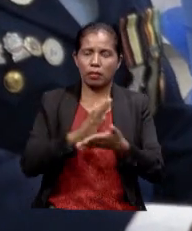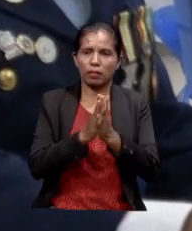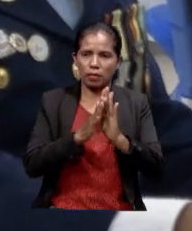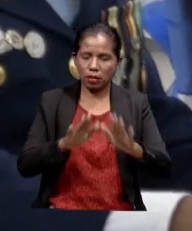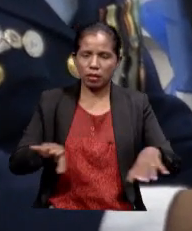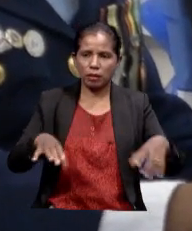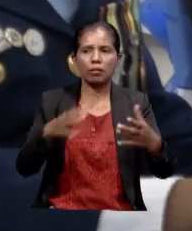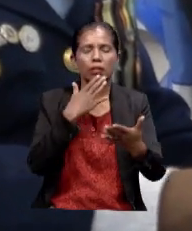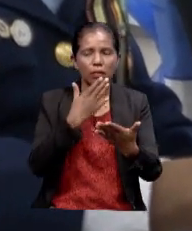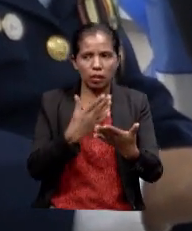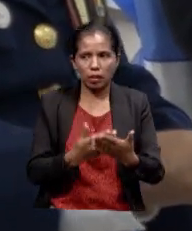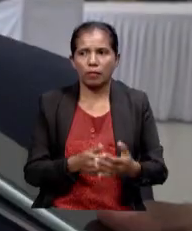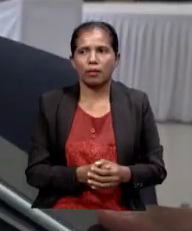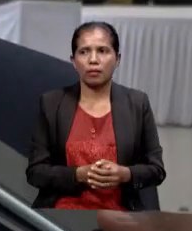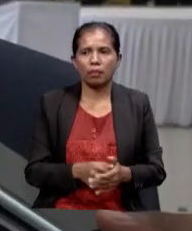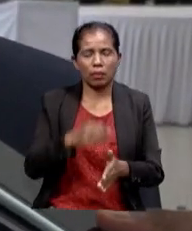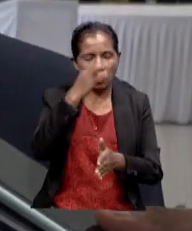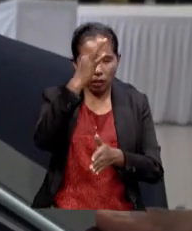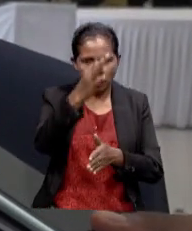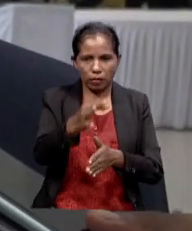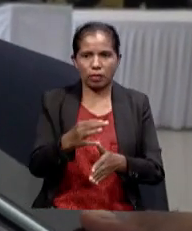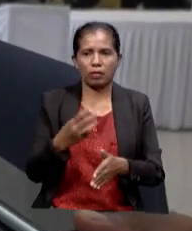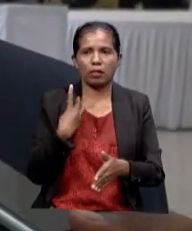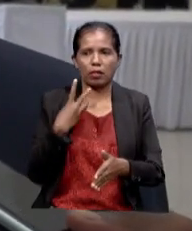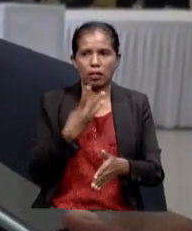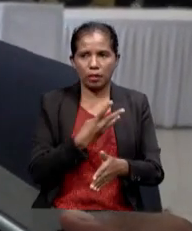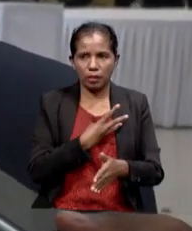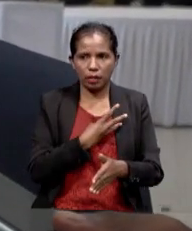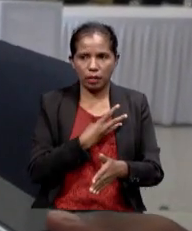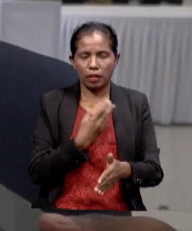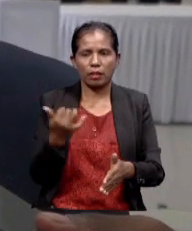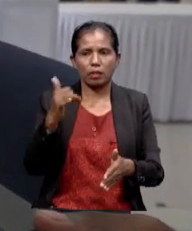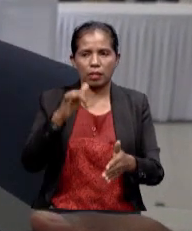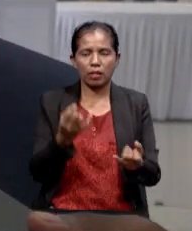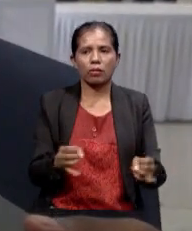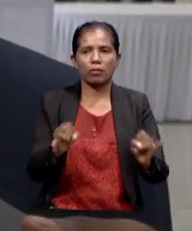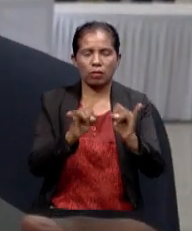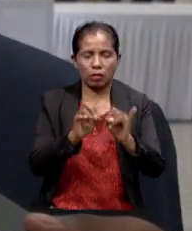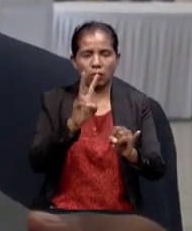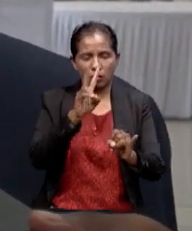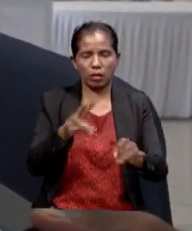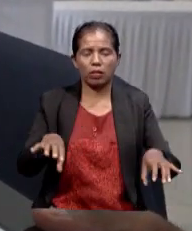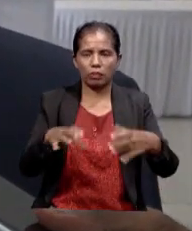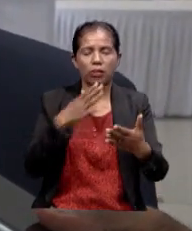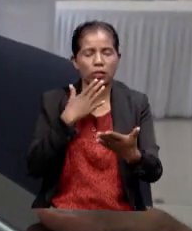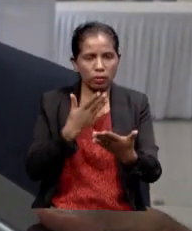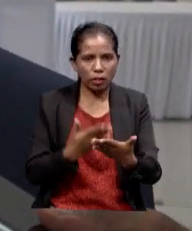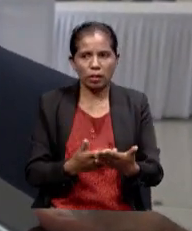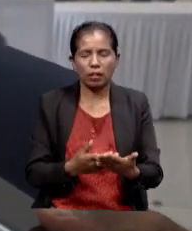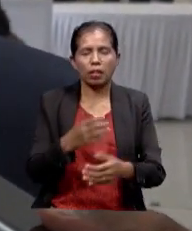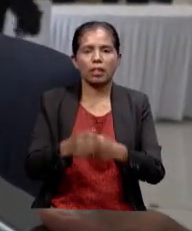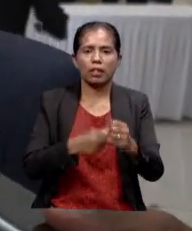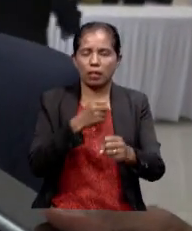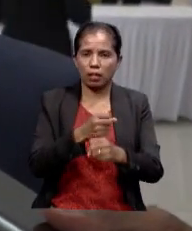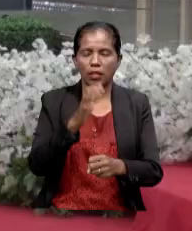coordenação na dia e ne barre o en e tá espera sair espera que em São Rua nesse serviço dia que o tamba tinan Lima